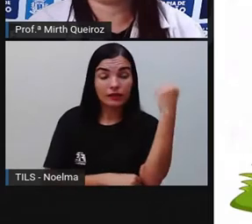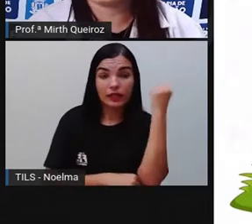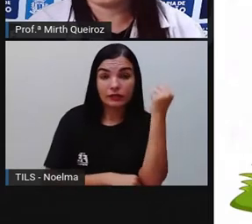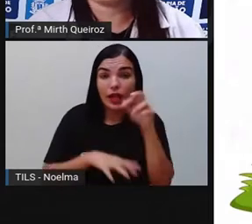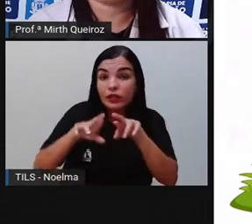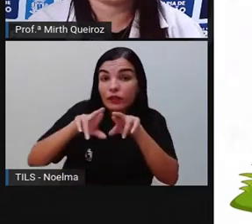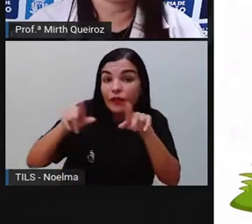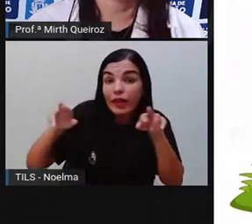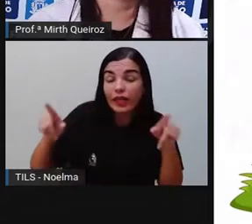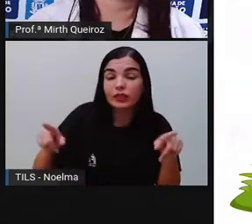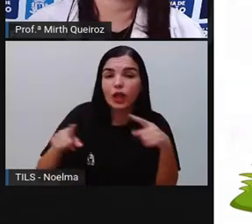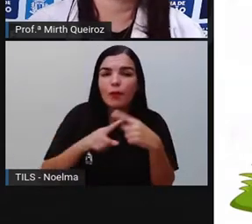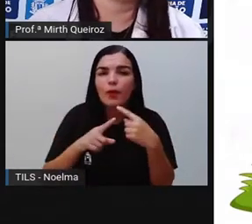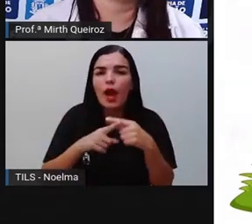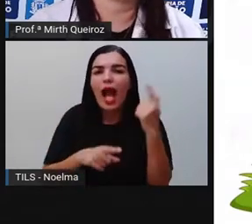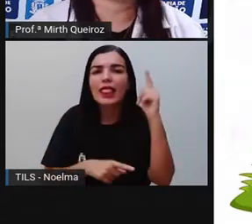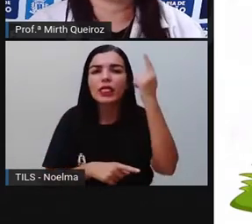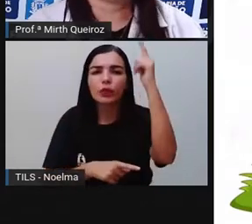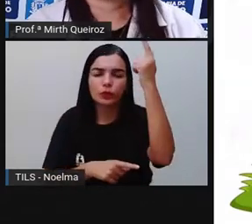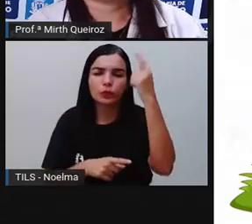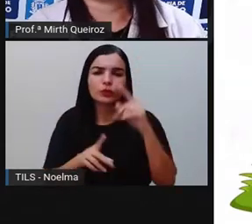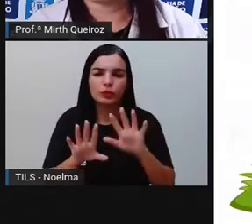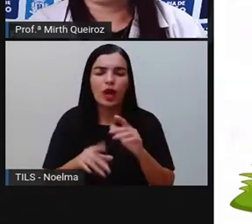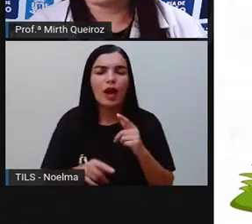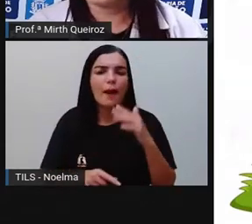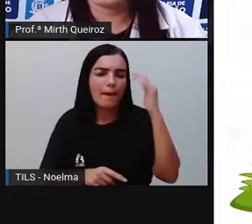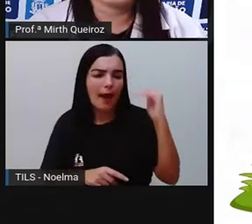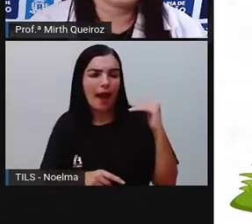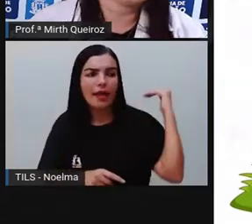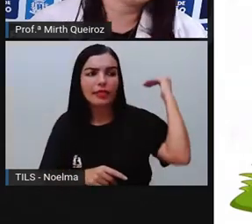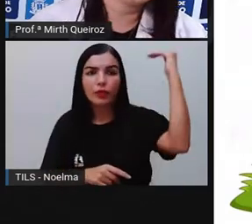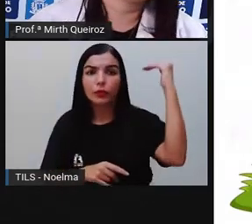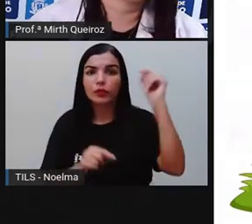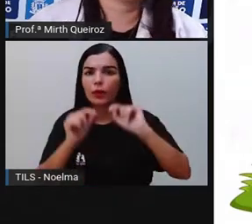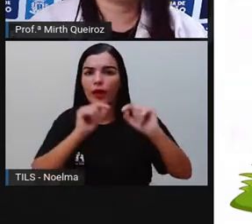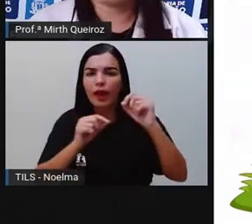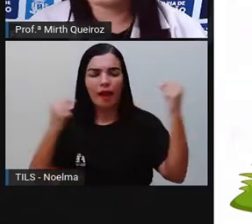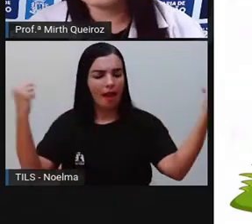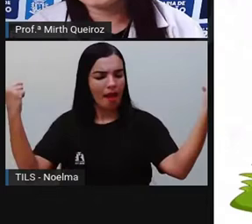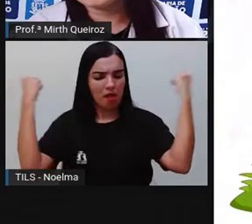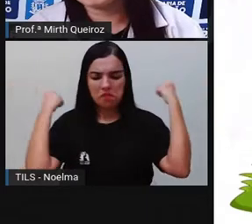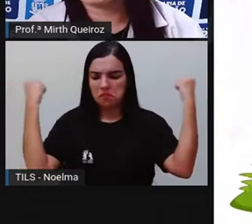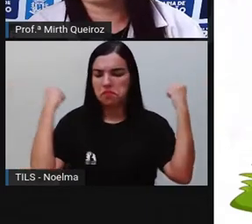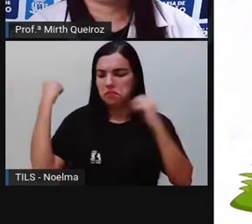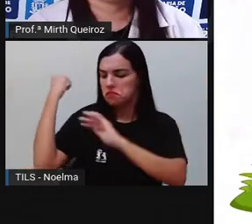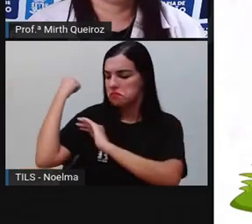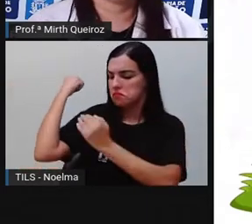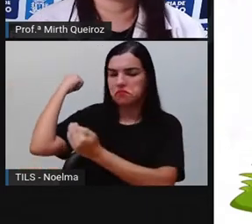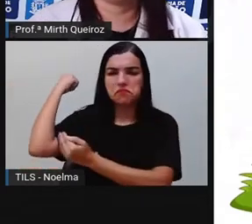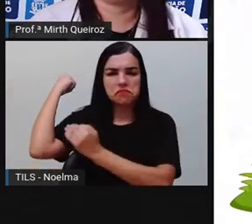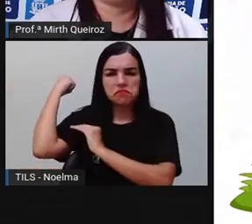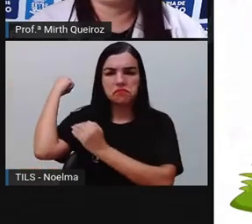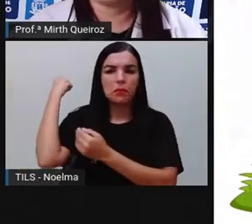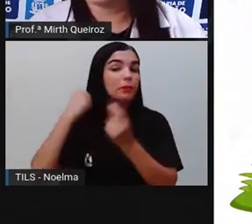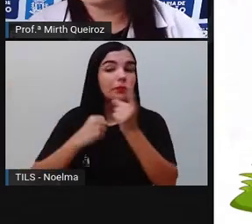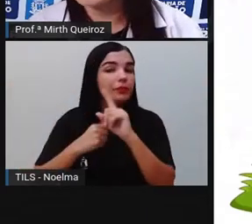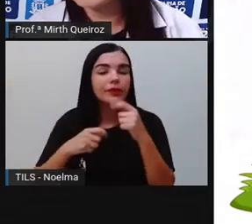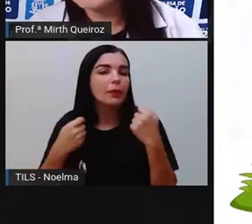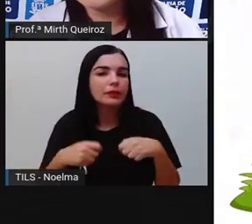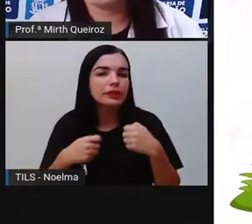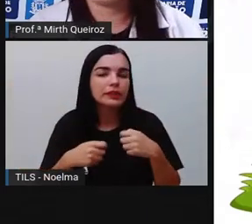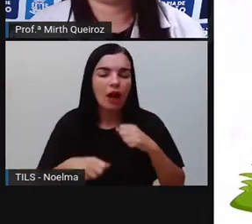mais intensiva, né? Que acontecem aí nas academias, crossfits, uma corrida